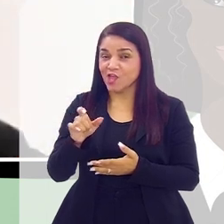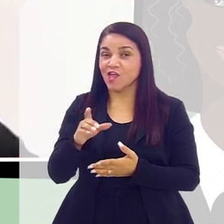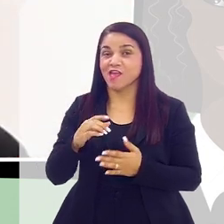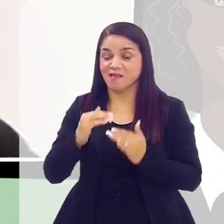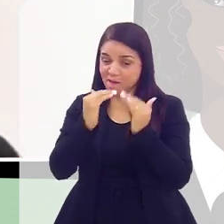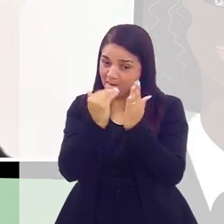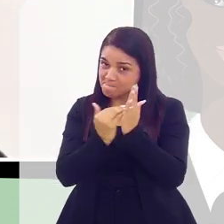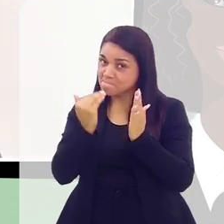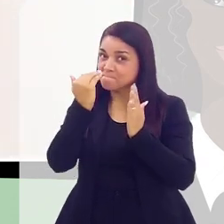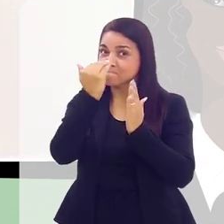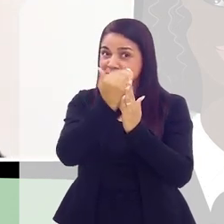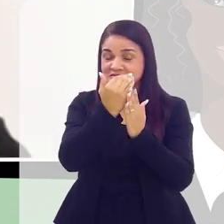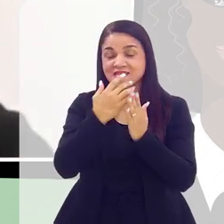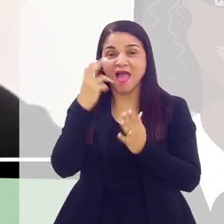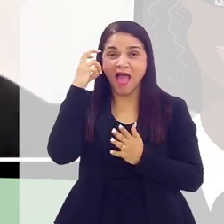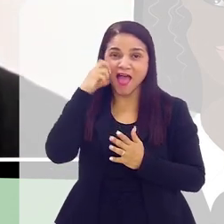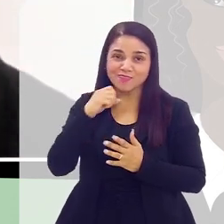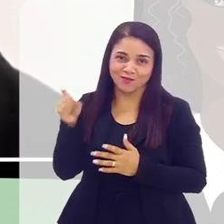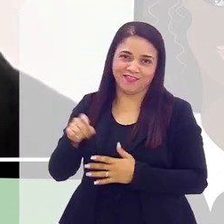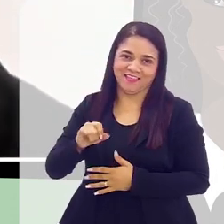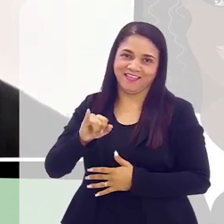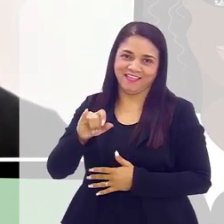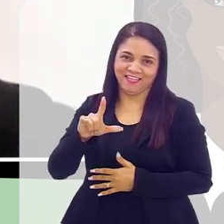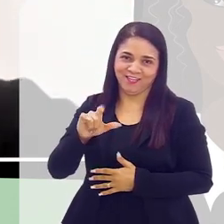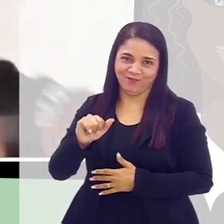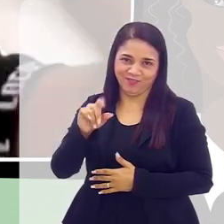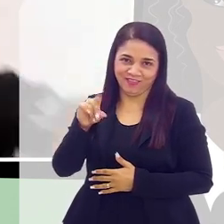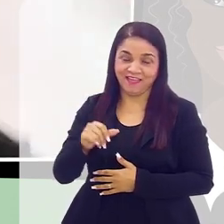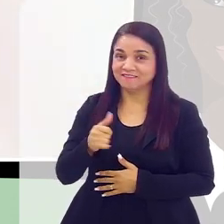extremamente compassivas, né? A Hilda, por exemplo, se deixar,